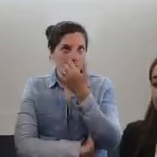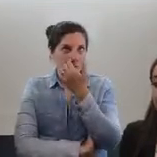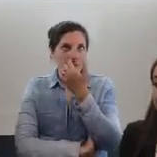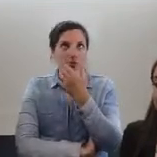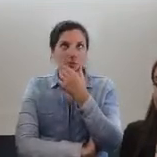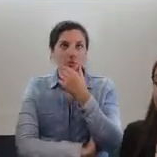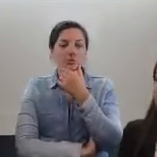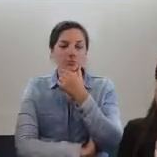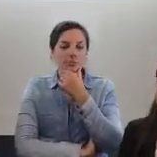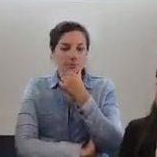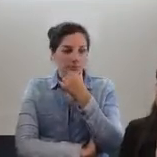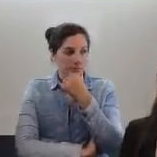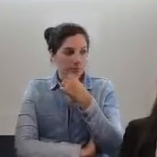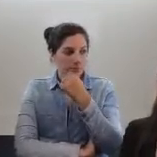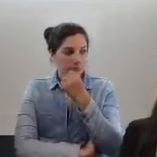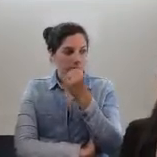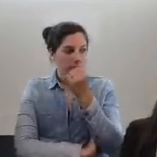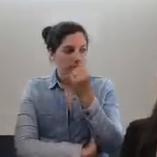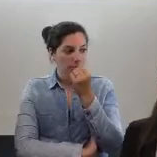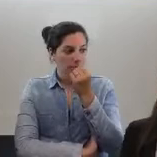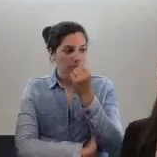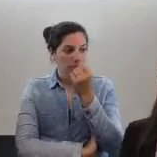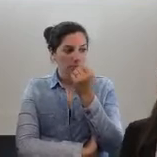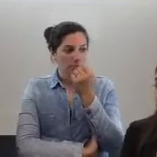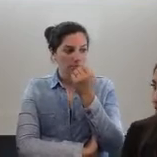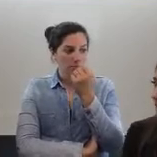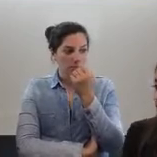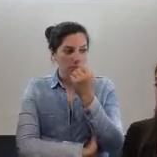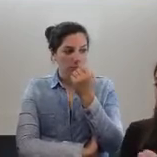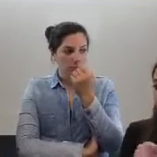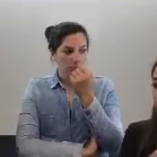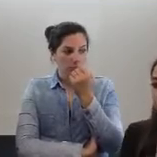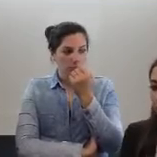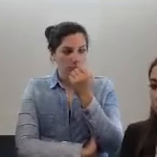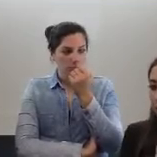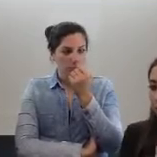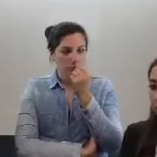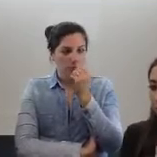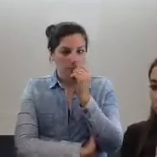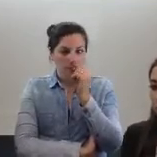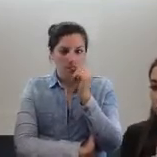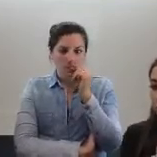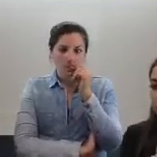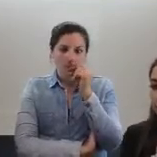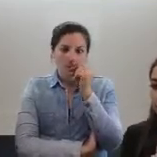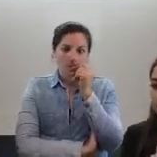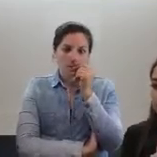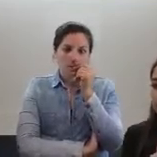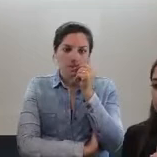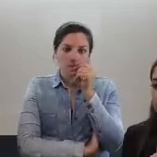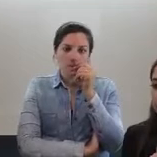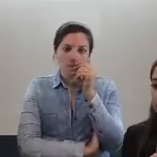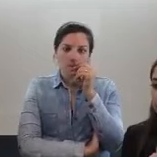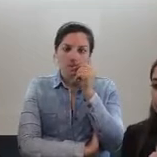possibilidade de buscar só os artigos. A gente tem busca por artigo também. A gente tem, no Pérgamo, a gente tem busca por artigo, já que se